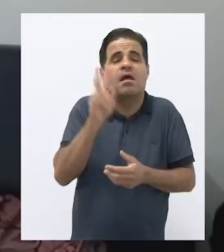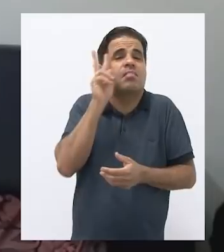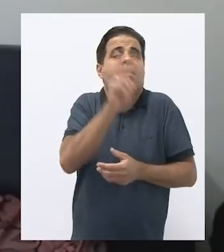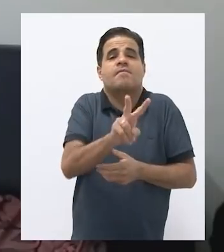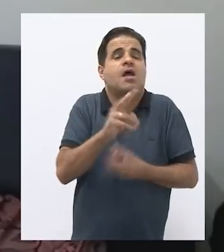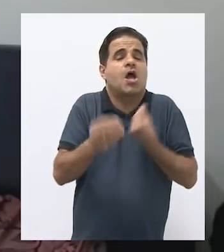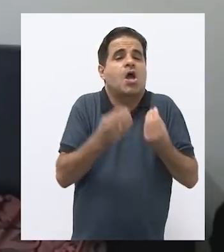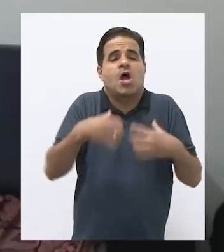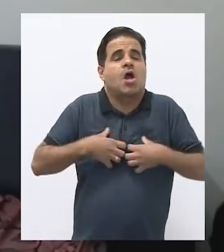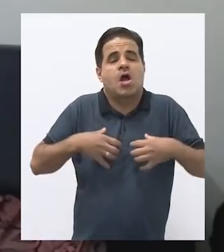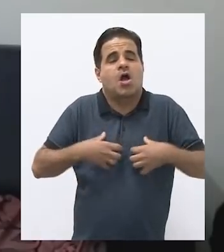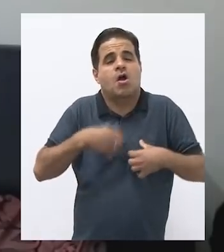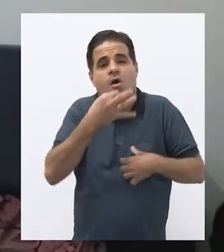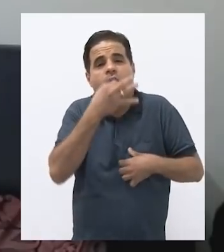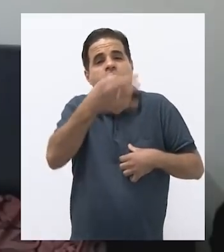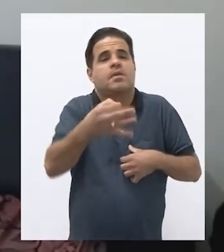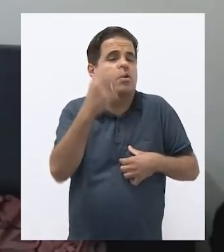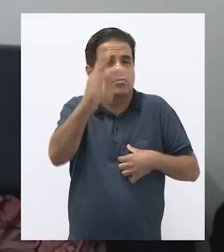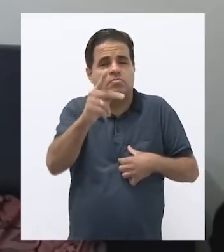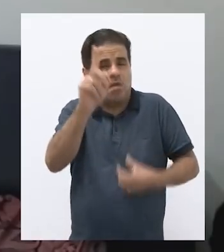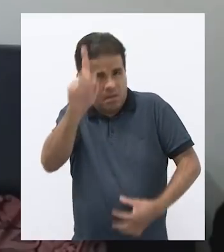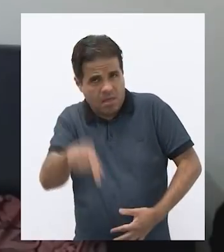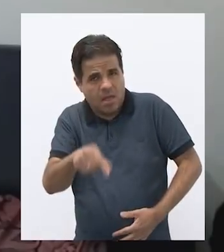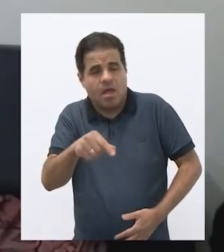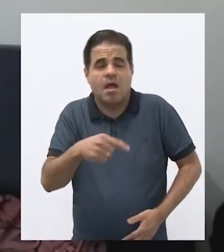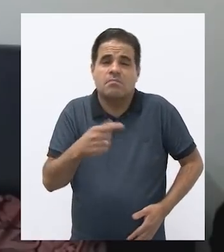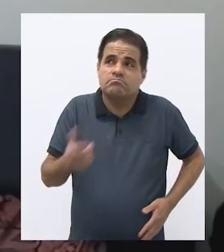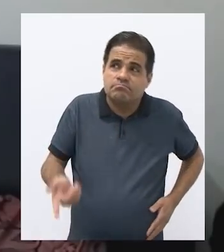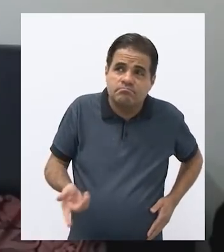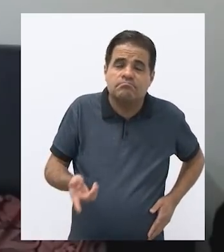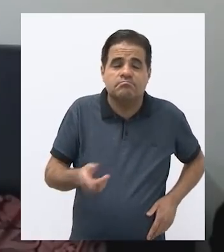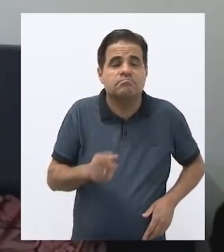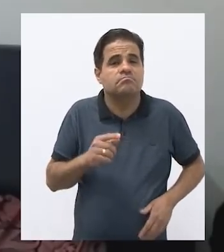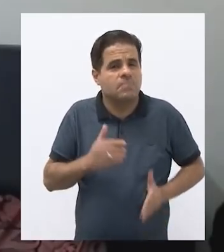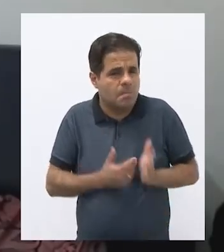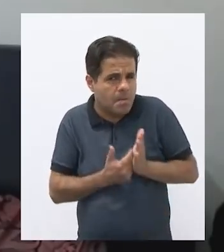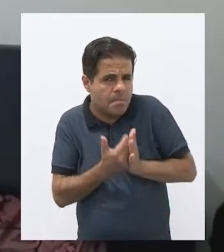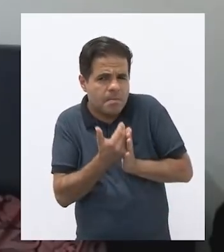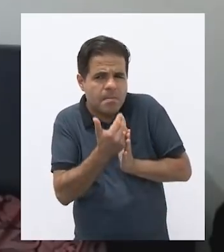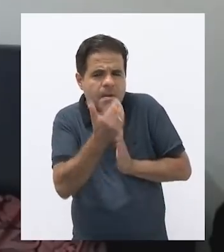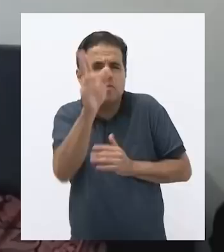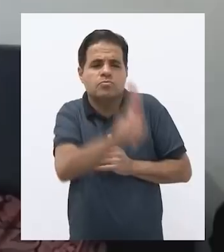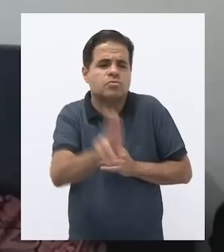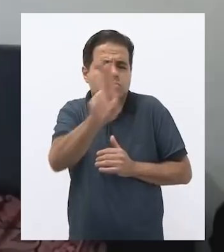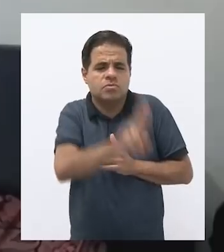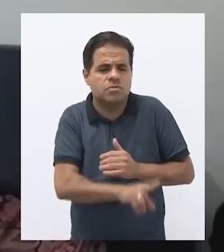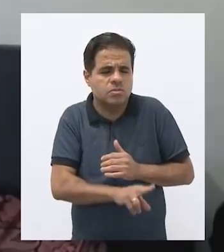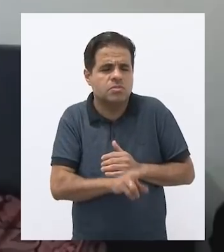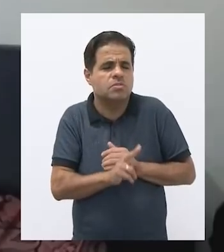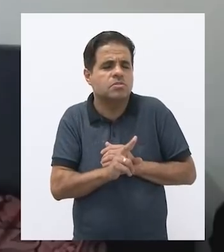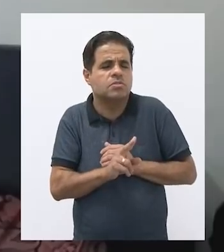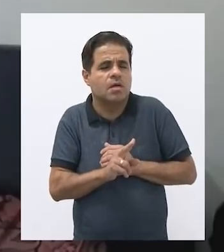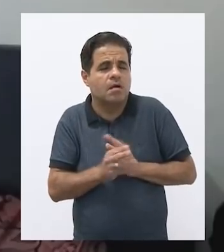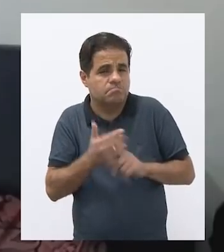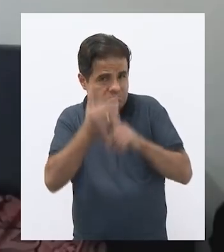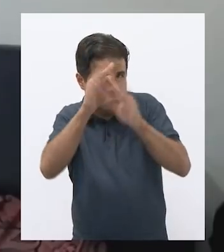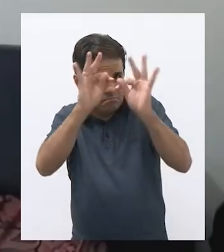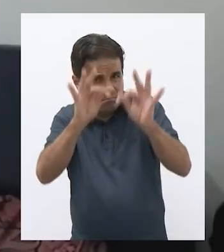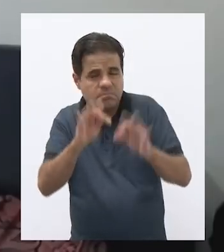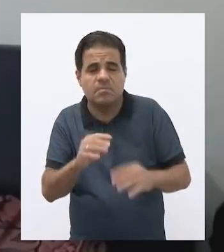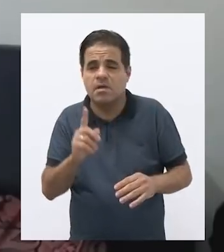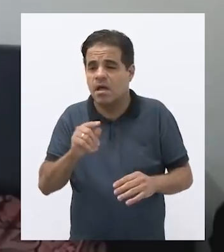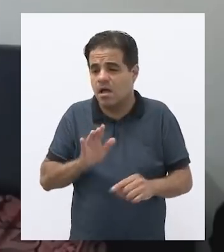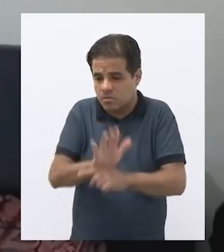visto isso, tá? Se isso esse aumento de utilização da tecnologia está fazendo